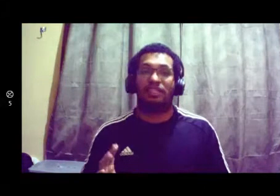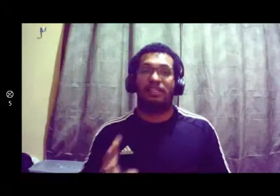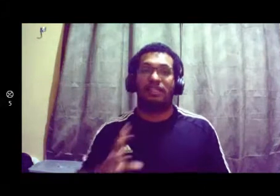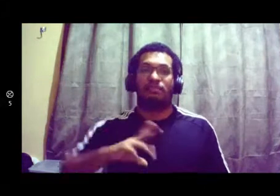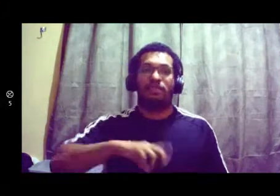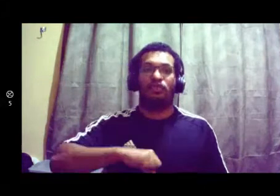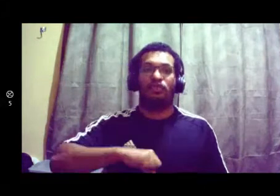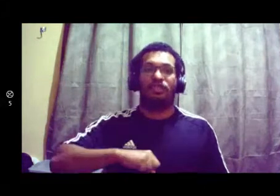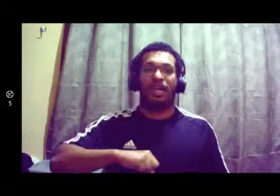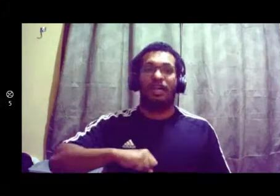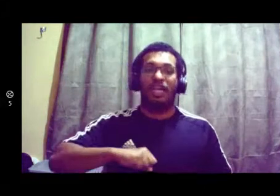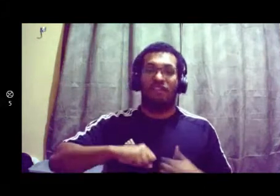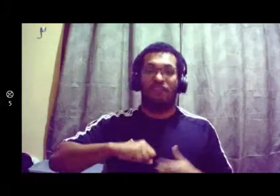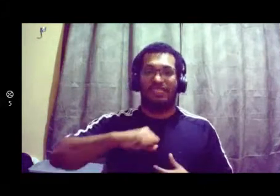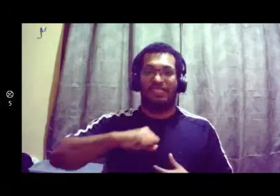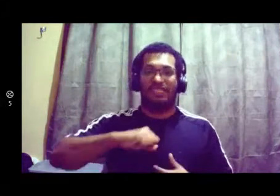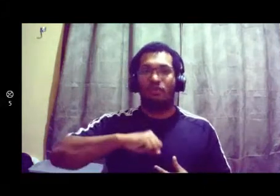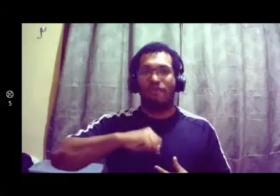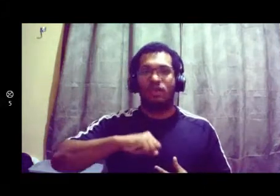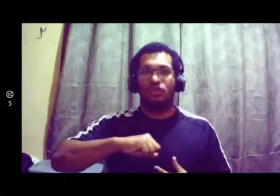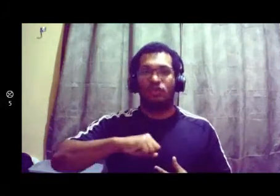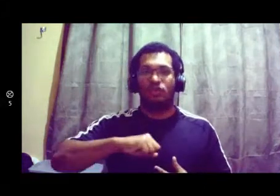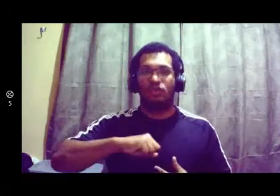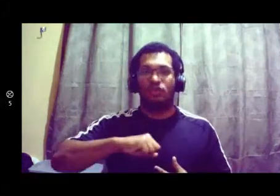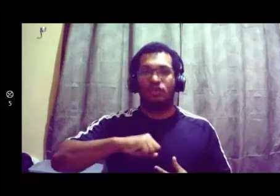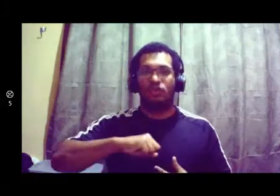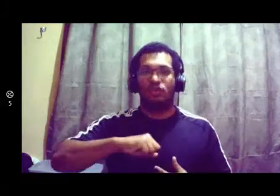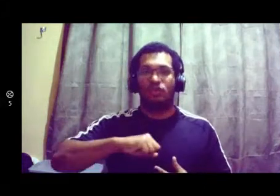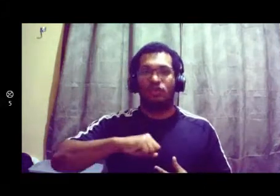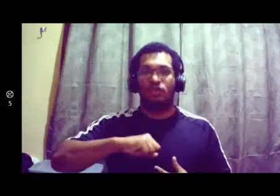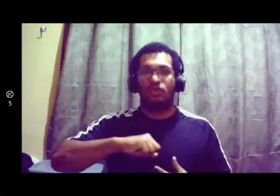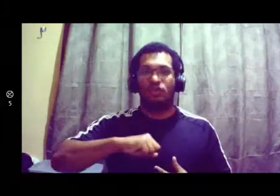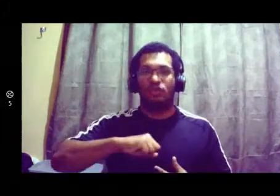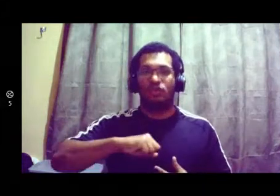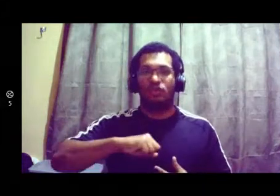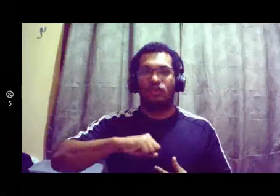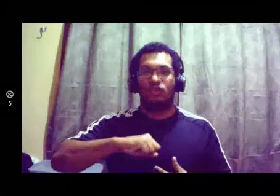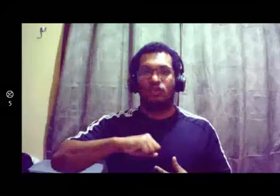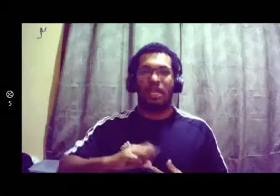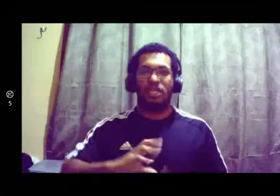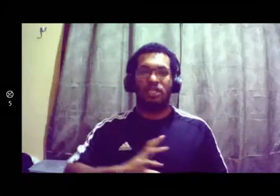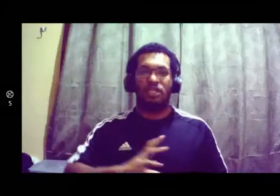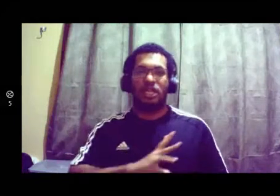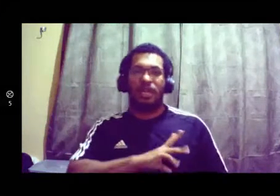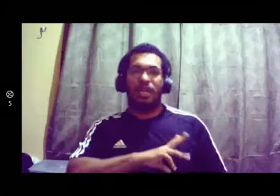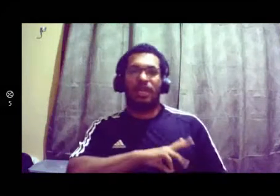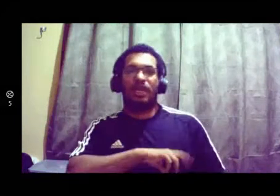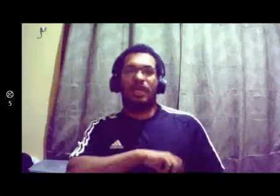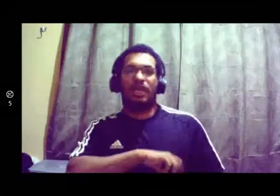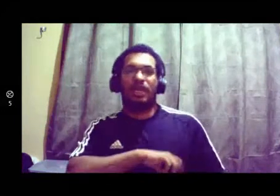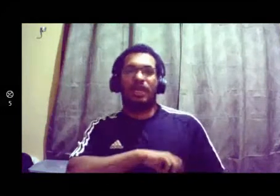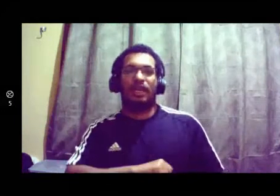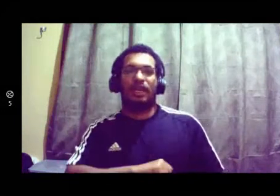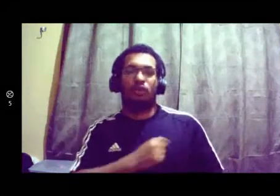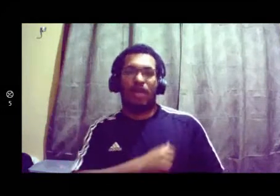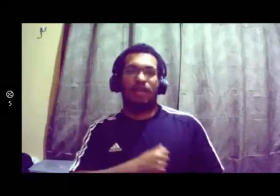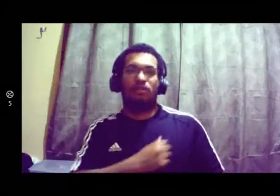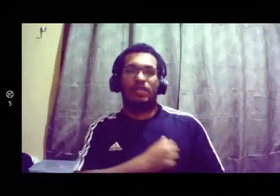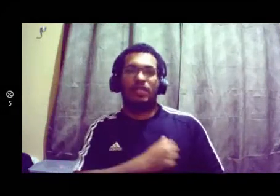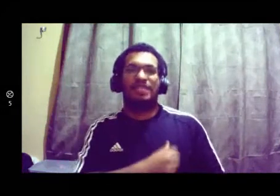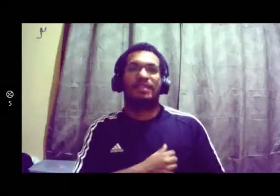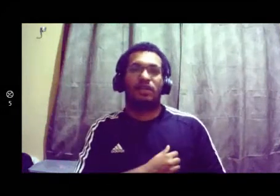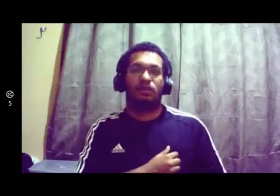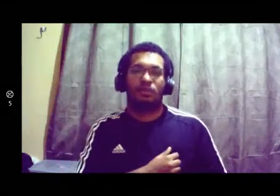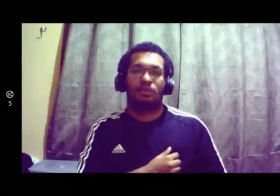intérpretes fazendo assim, por exemplo, gostar. E fazia no meio do peito. Não fazia necessariamente no